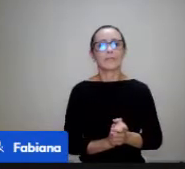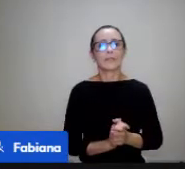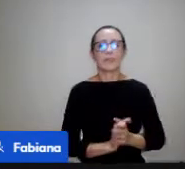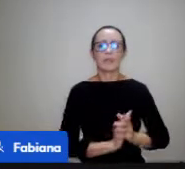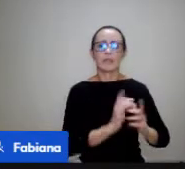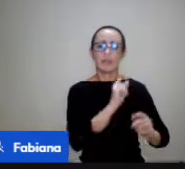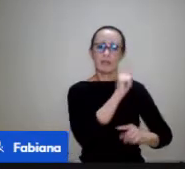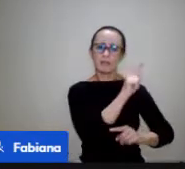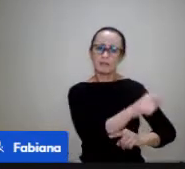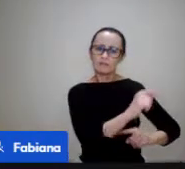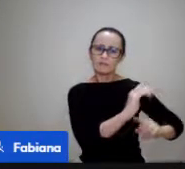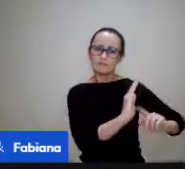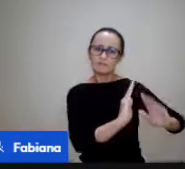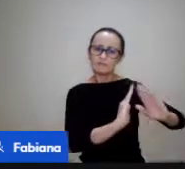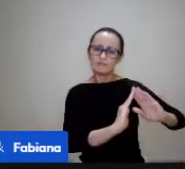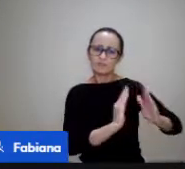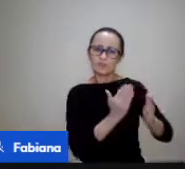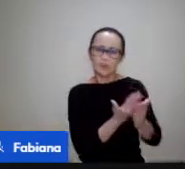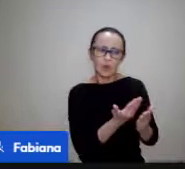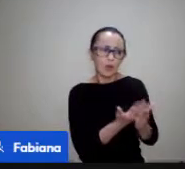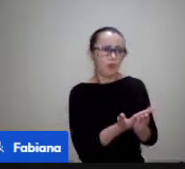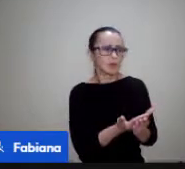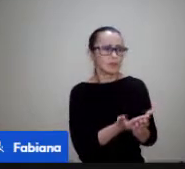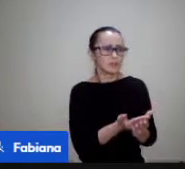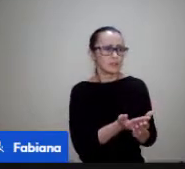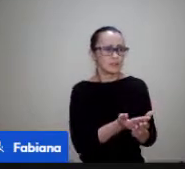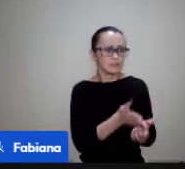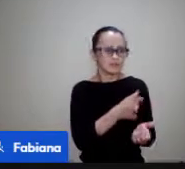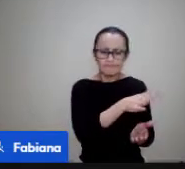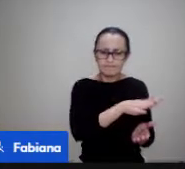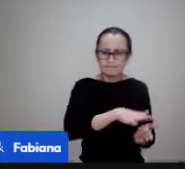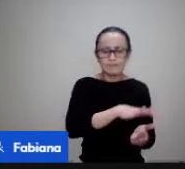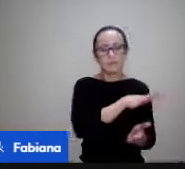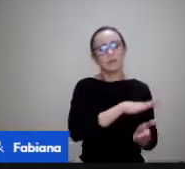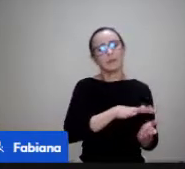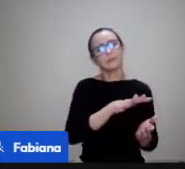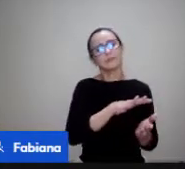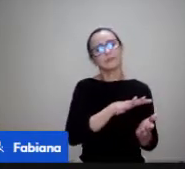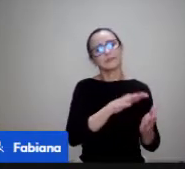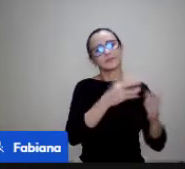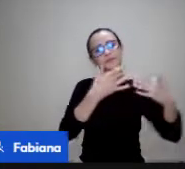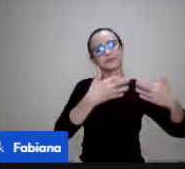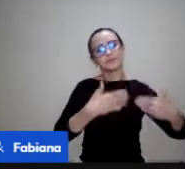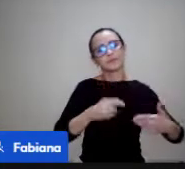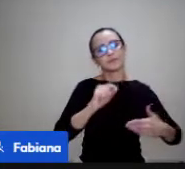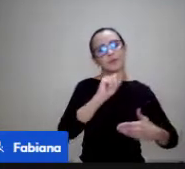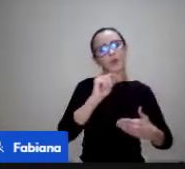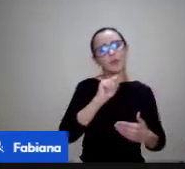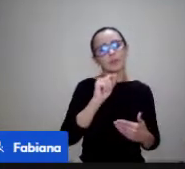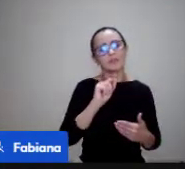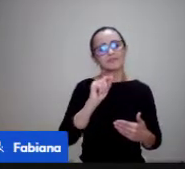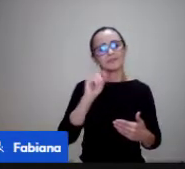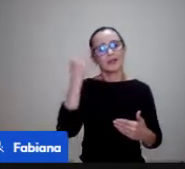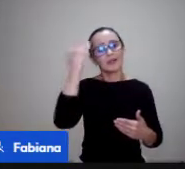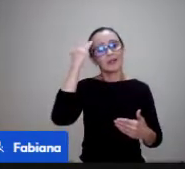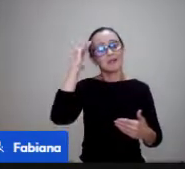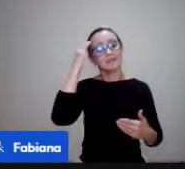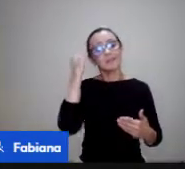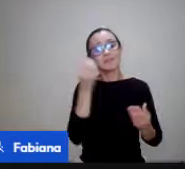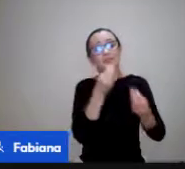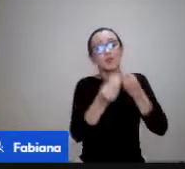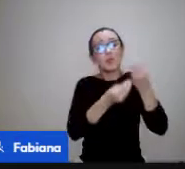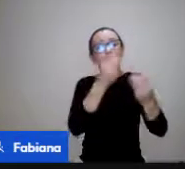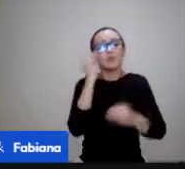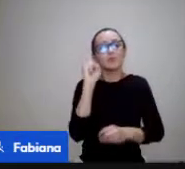que Secon e Oliveira nos traz é compreensão desse processo de ensino-aprendizagem